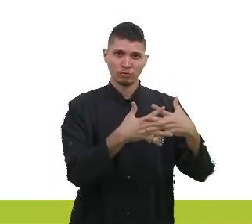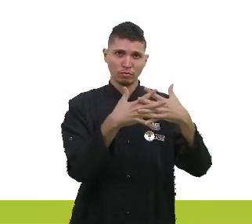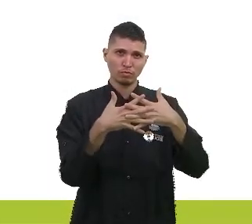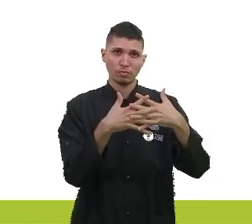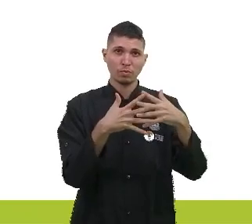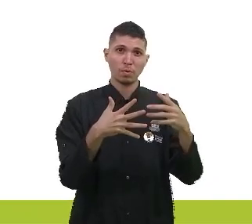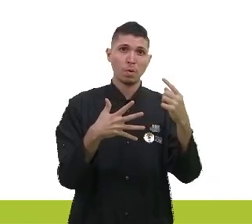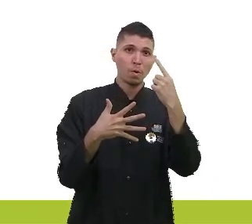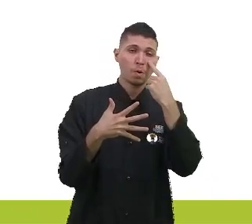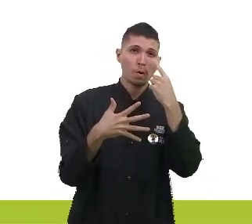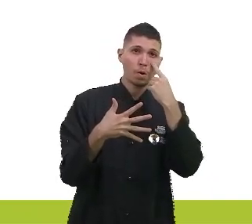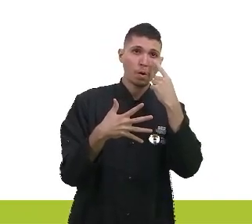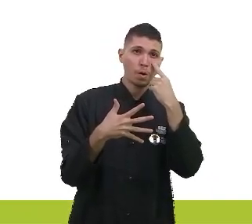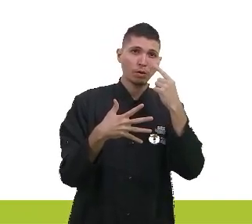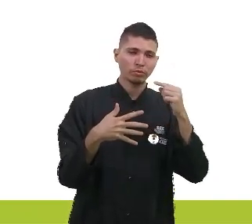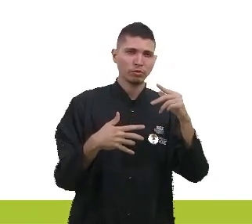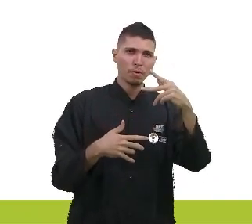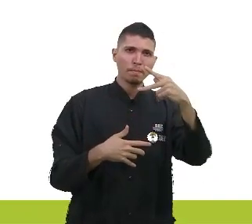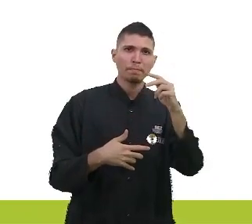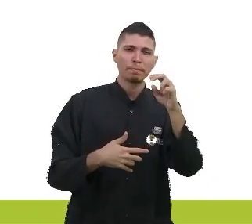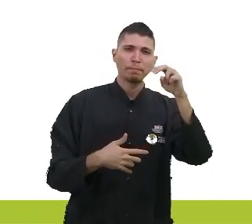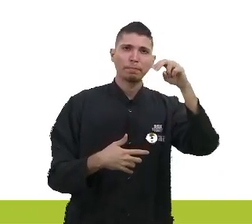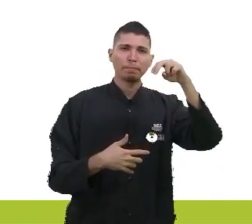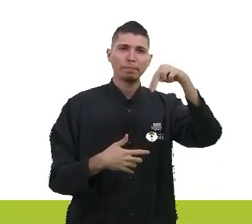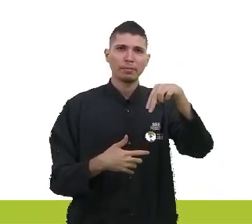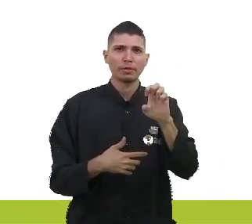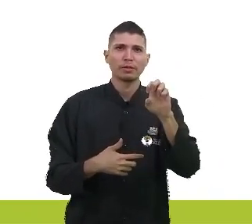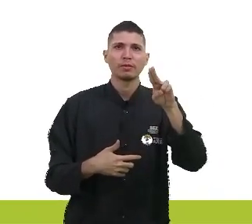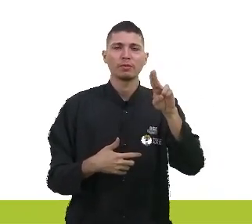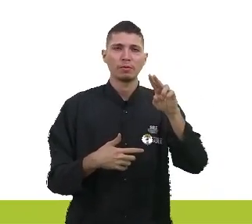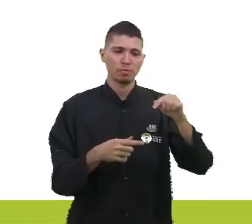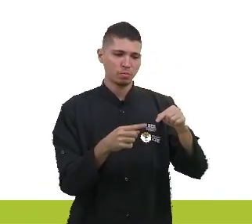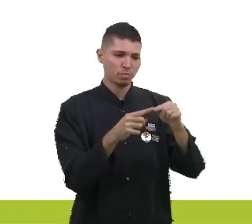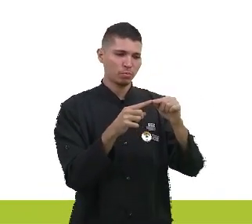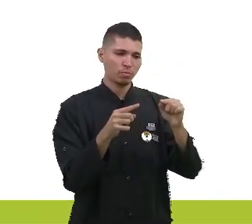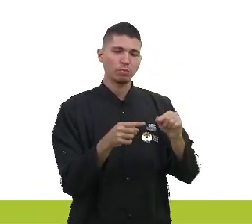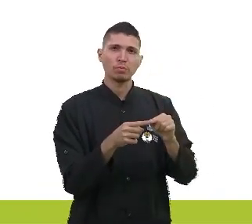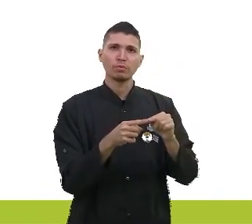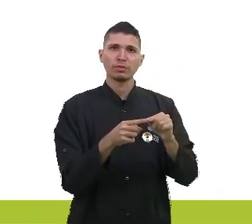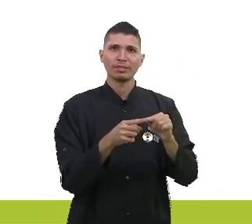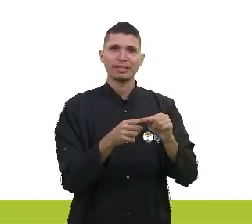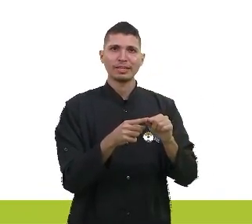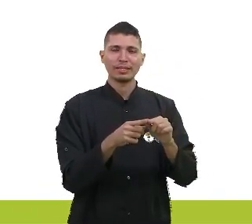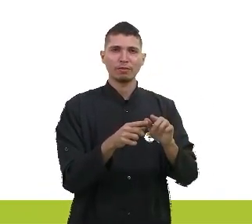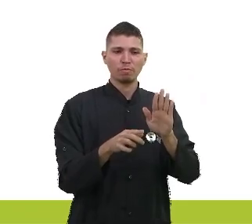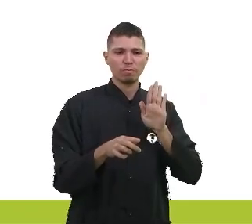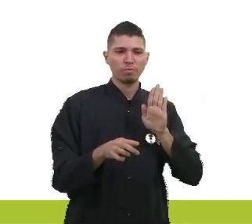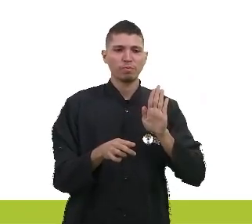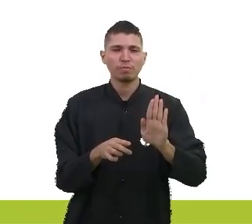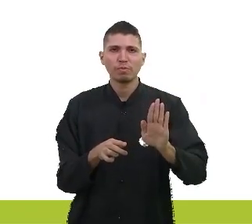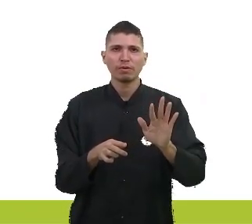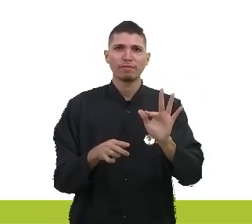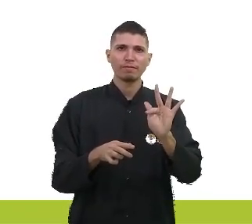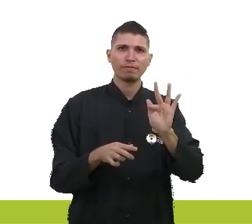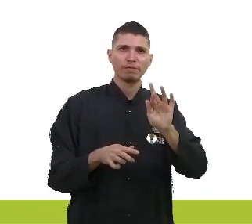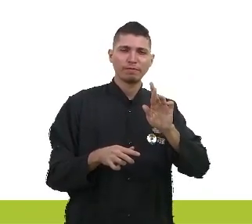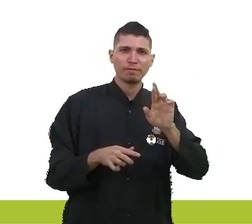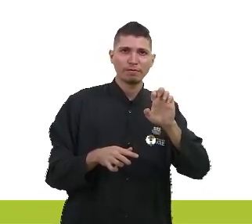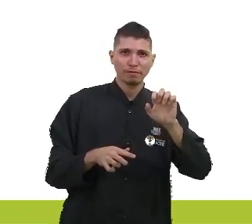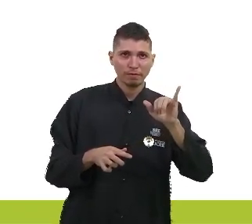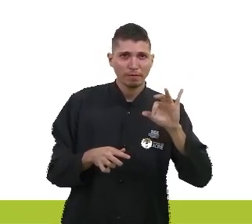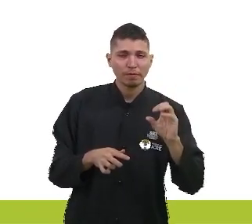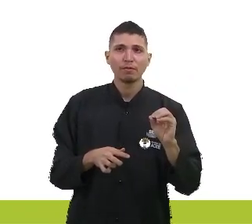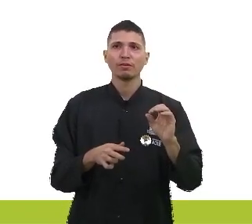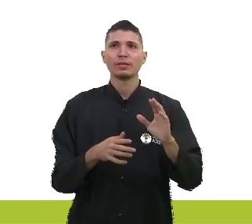ó, né? Subiu uma fumaça, isso significa o quê? Que ele freou aí bruscamente, né? E mais aqui nós temos